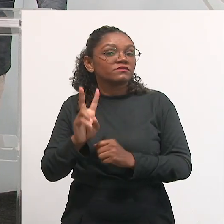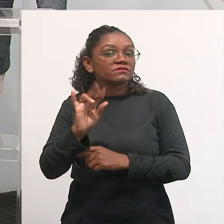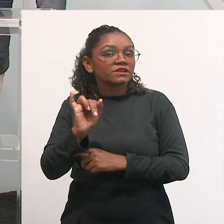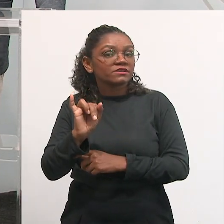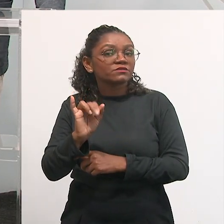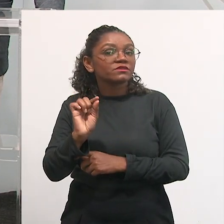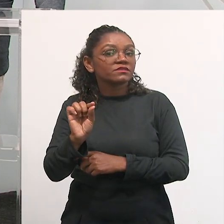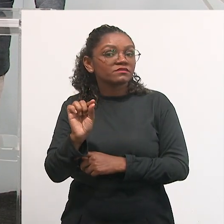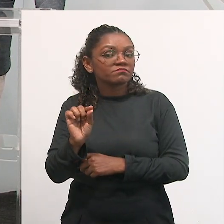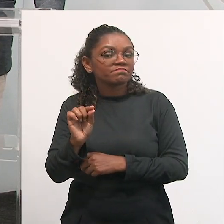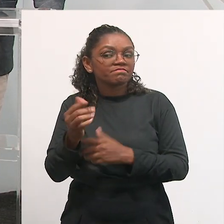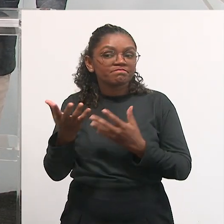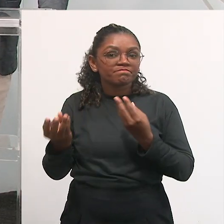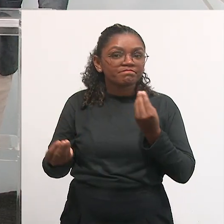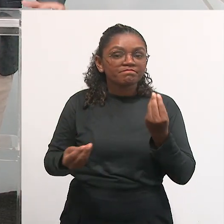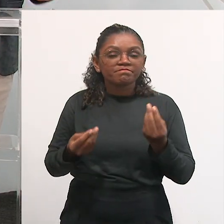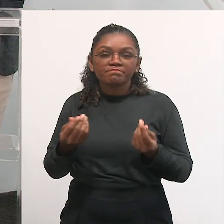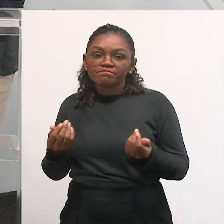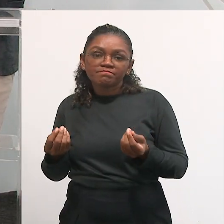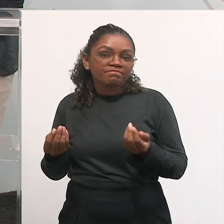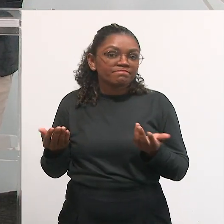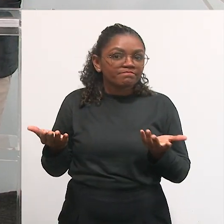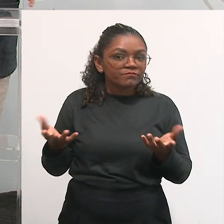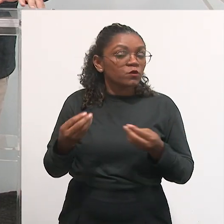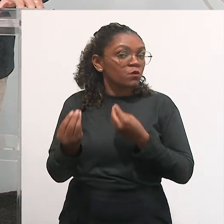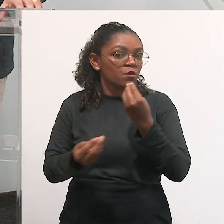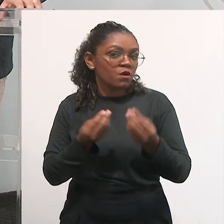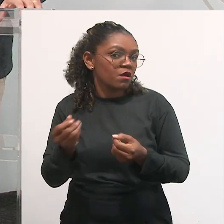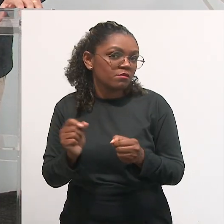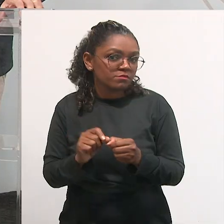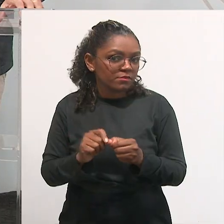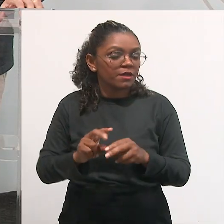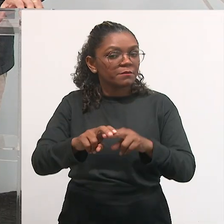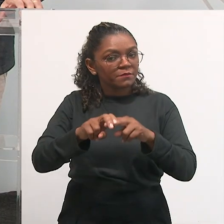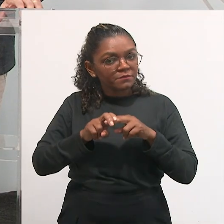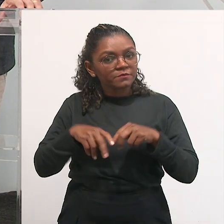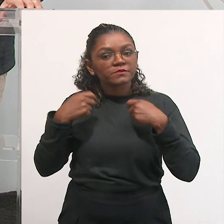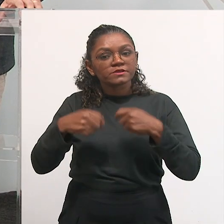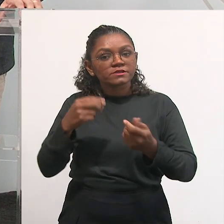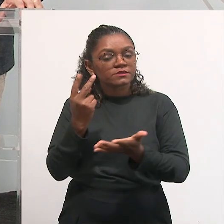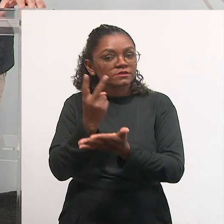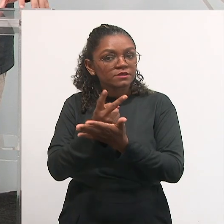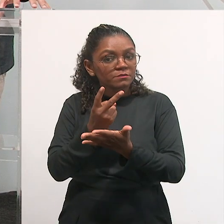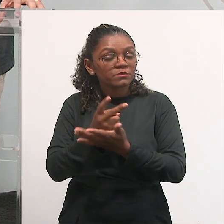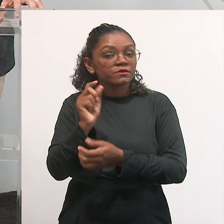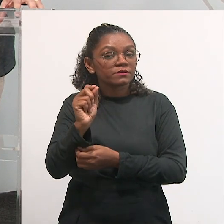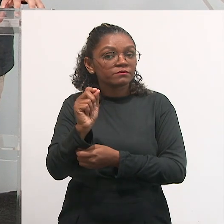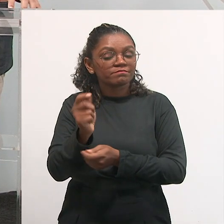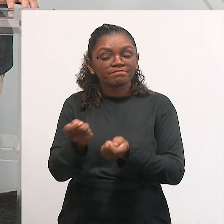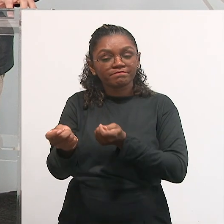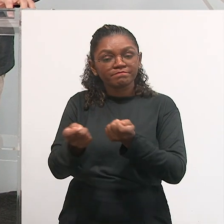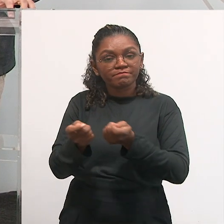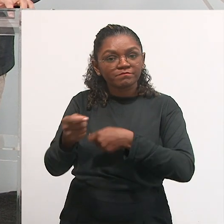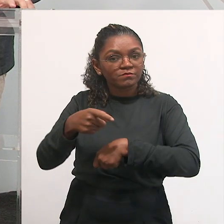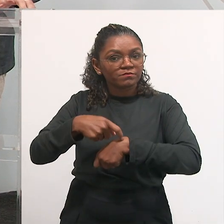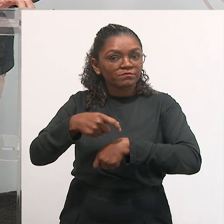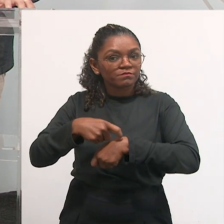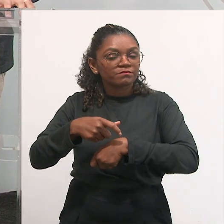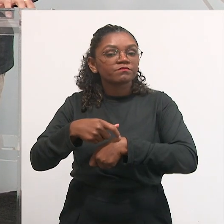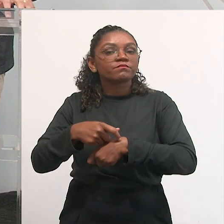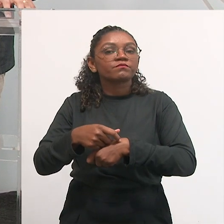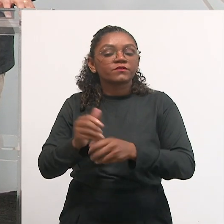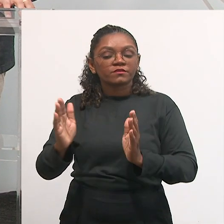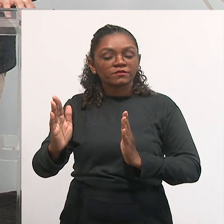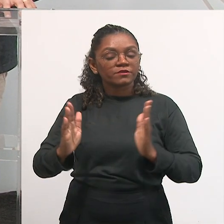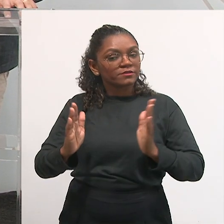ficar bem descontentes, né? Então é importante você fazer sempre uma gestão do tempo eficiente, eficaz